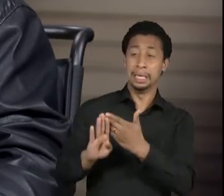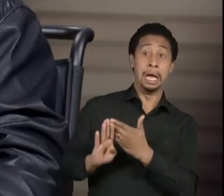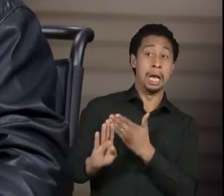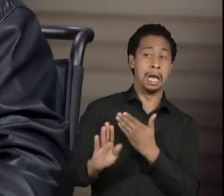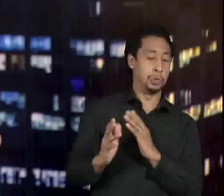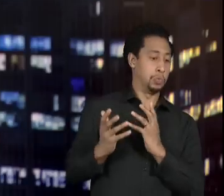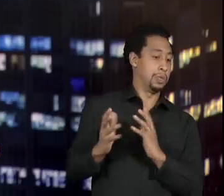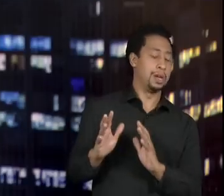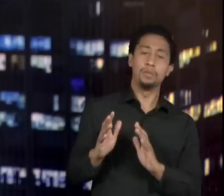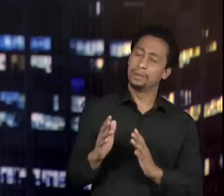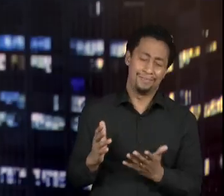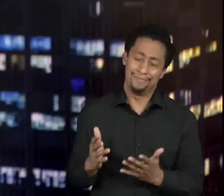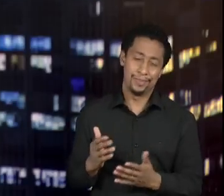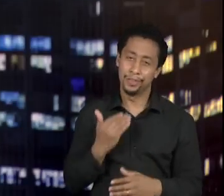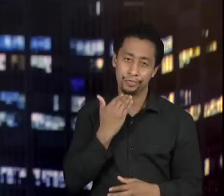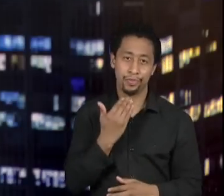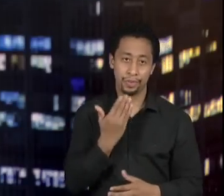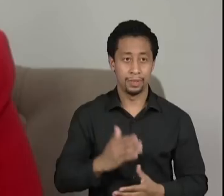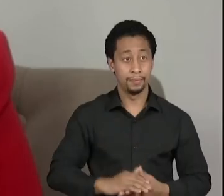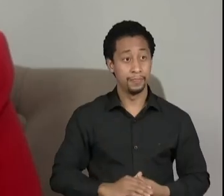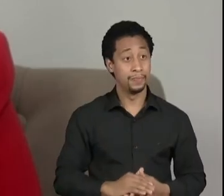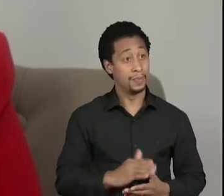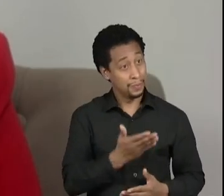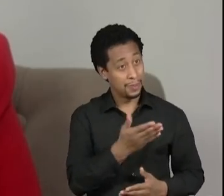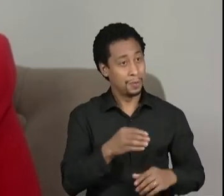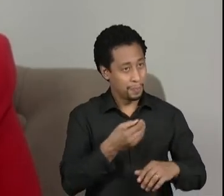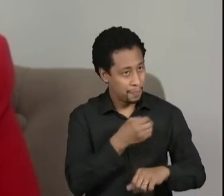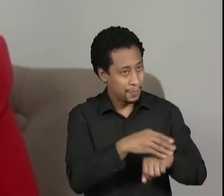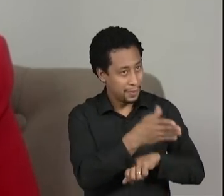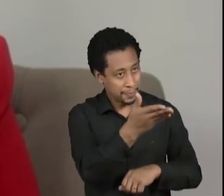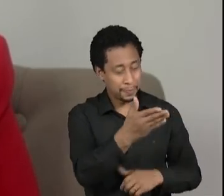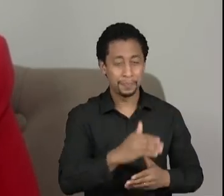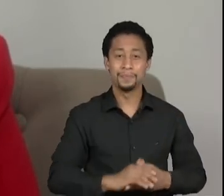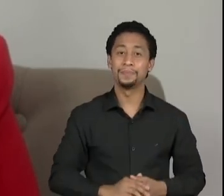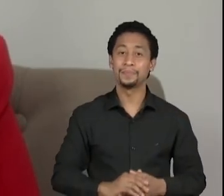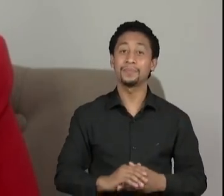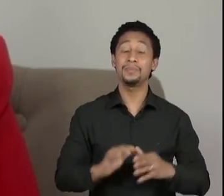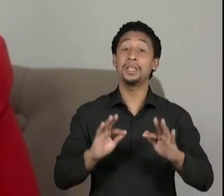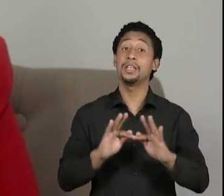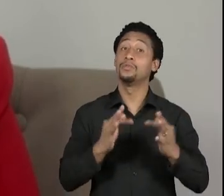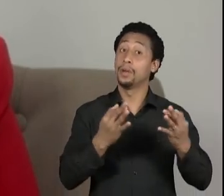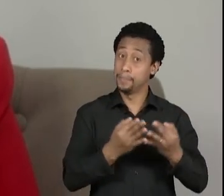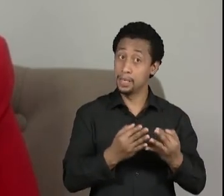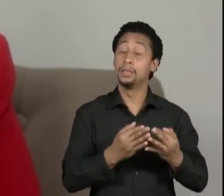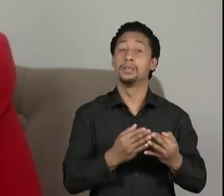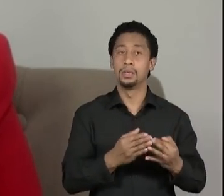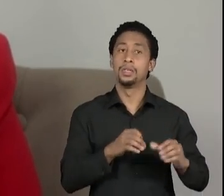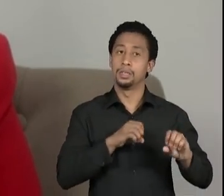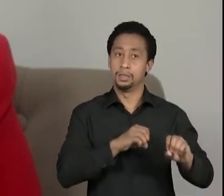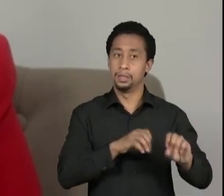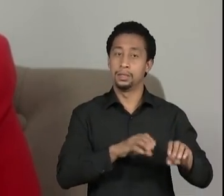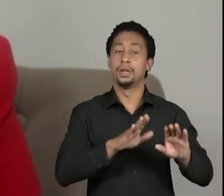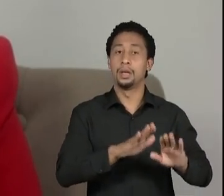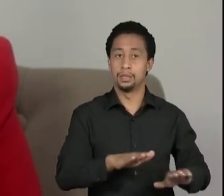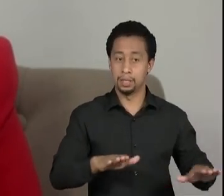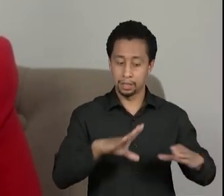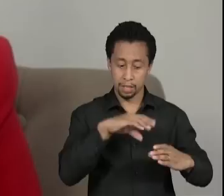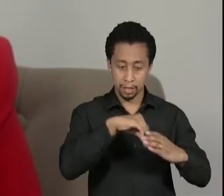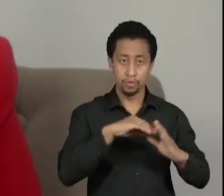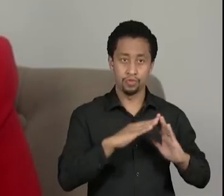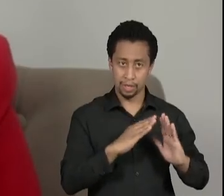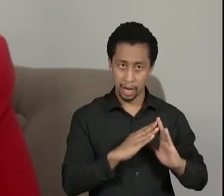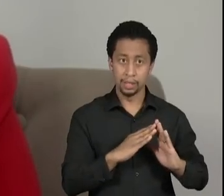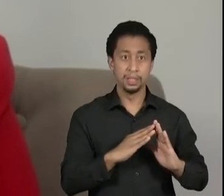espaço coletivo. Bruna, sua palavrinha final. As famílias educadoras, elas não têm essa intenção de se